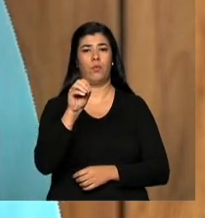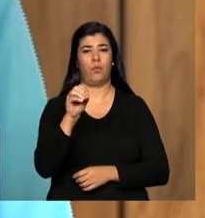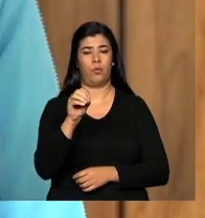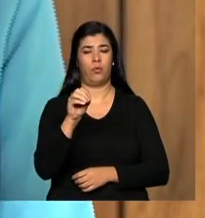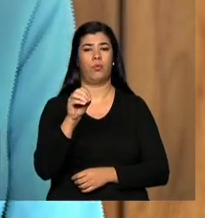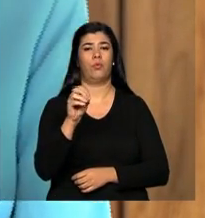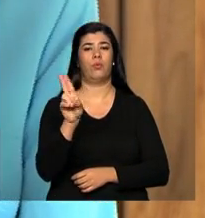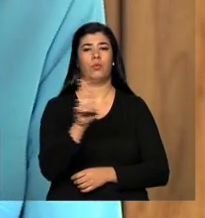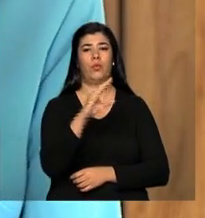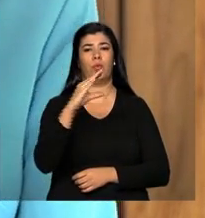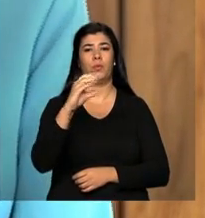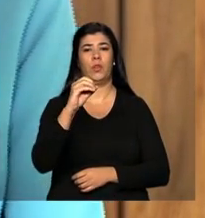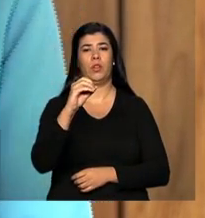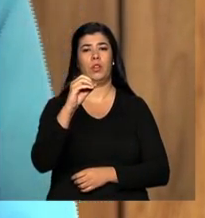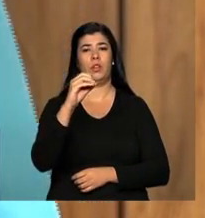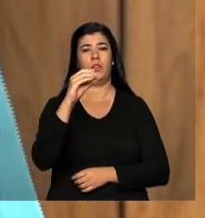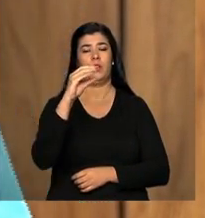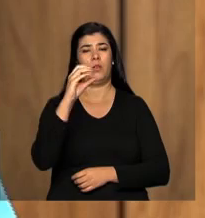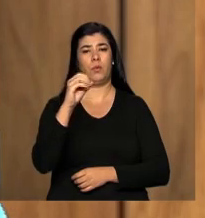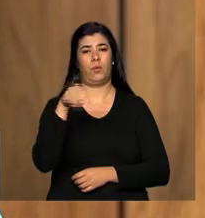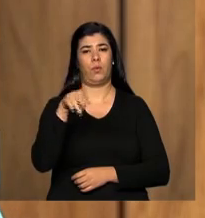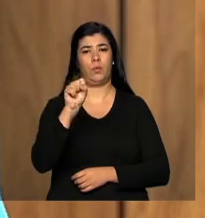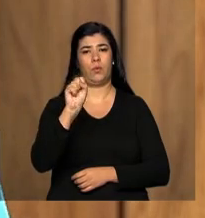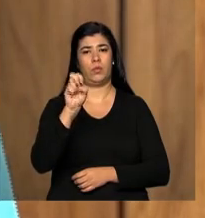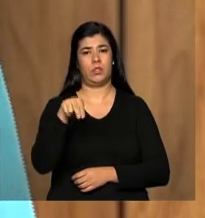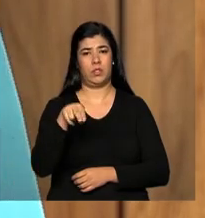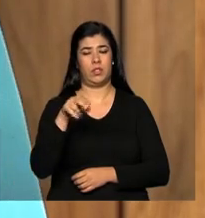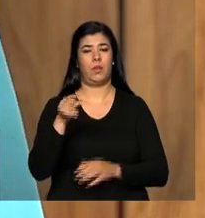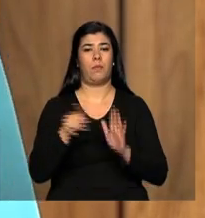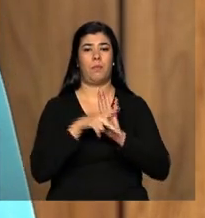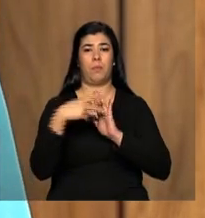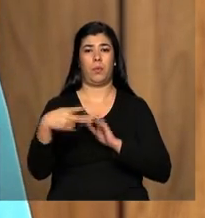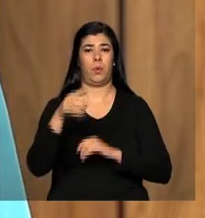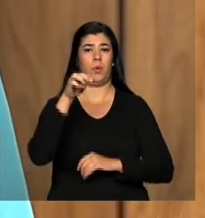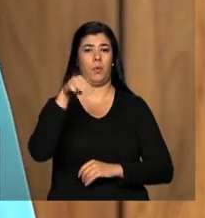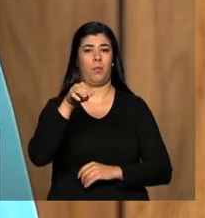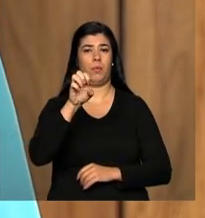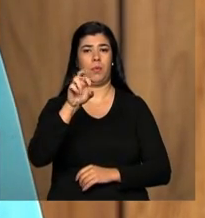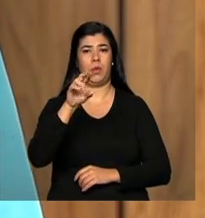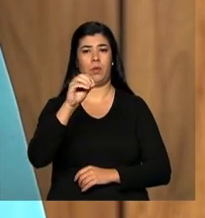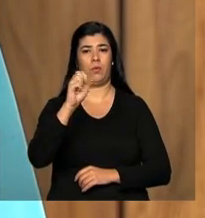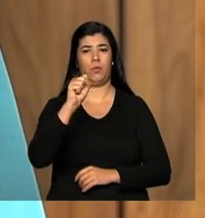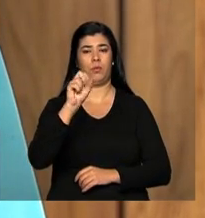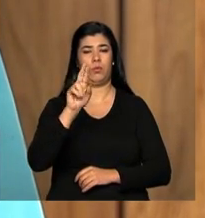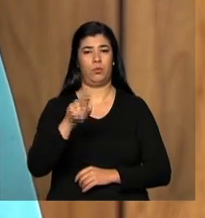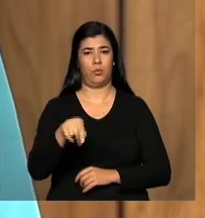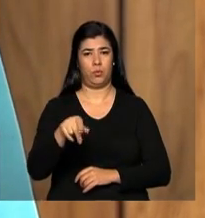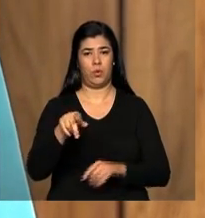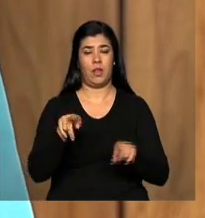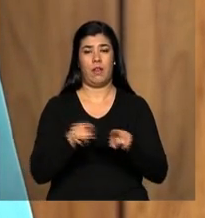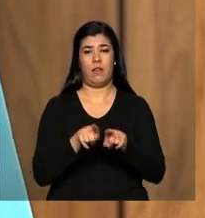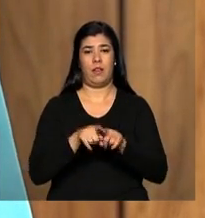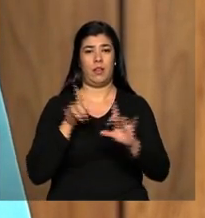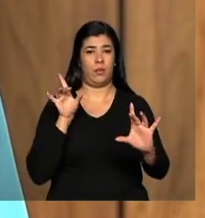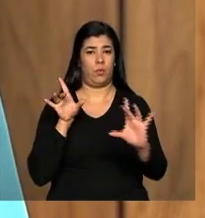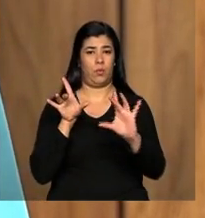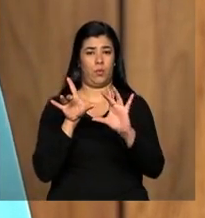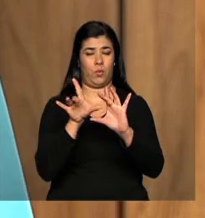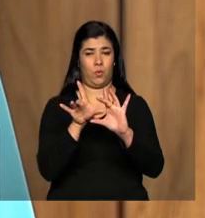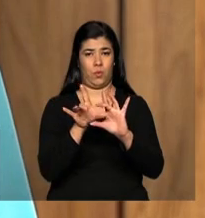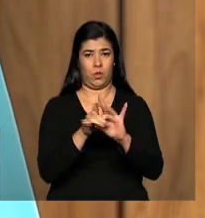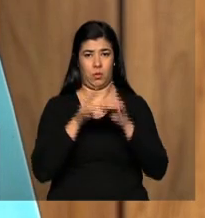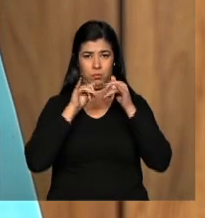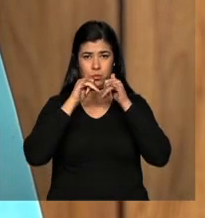do Mercosul. Esta linha está viabilizando a integração física do